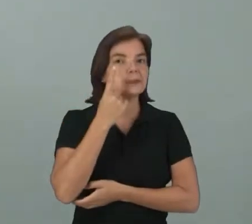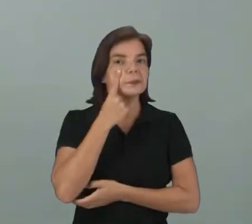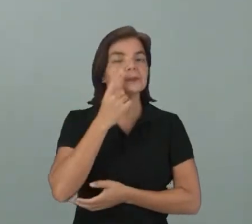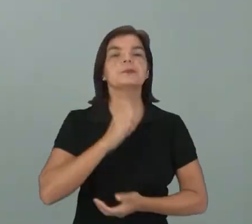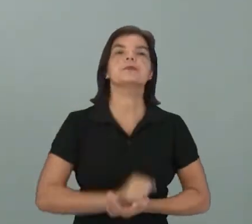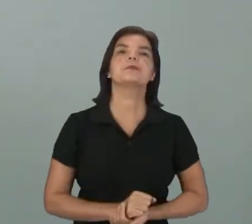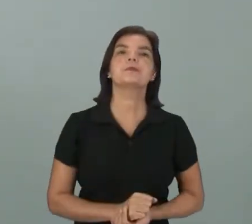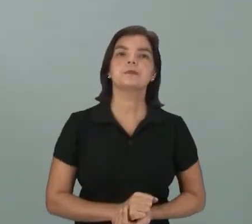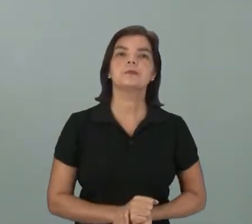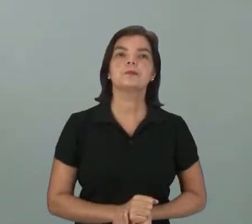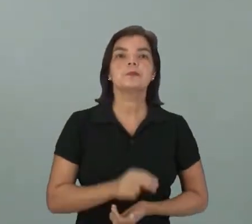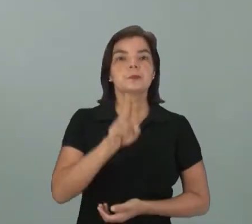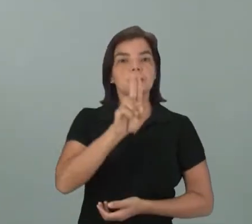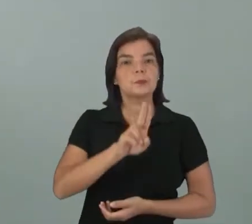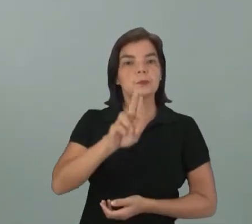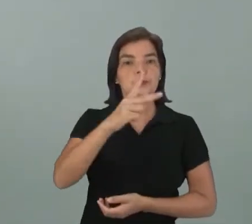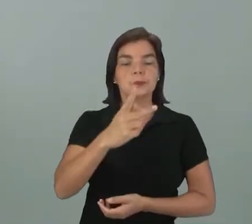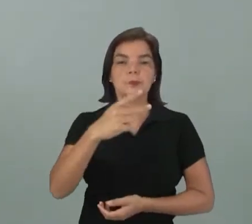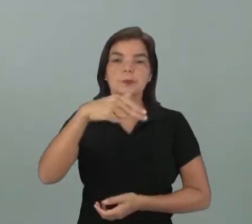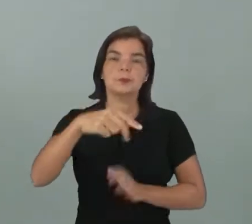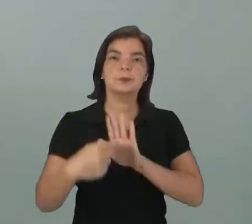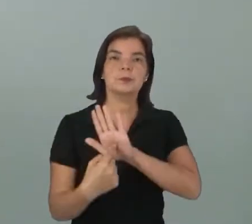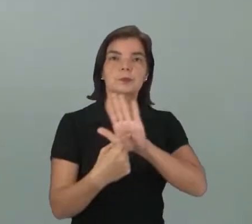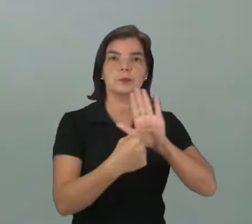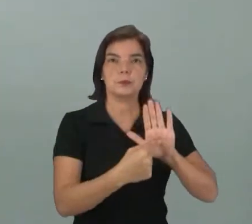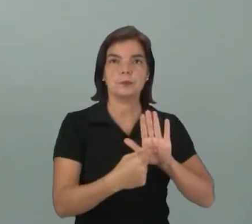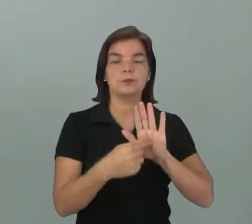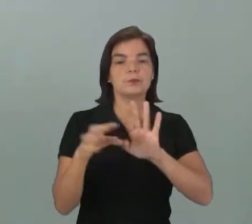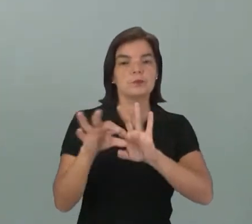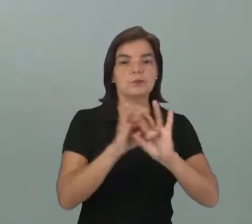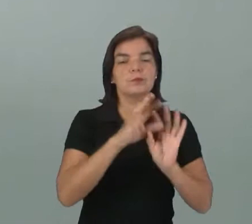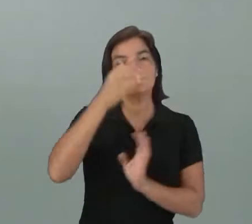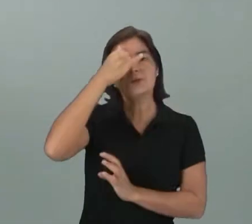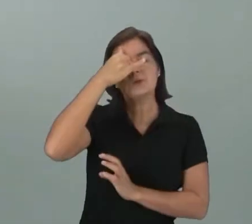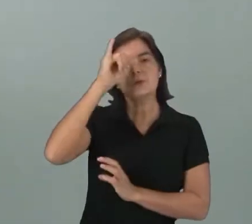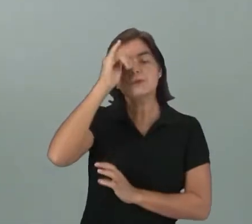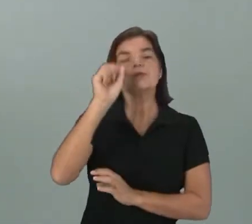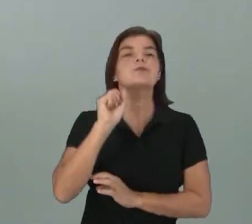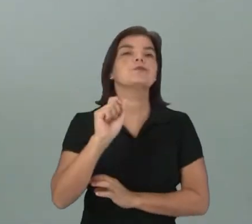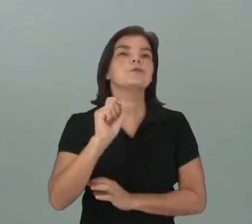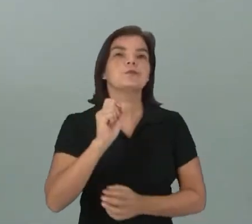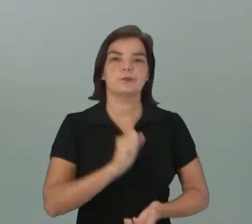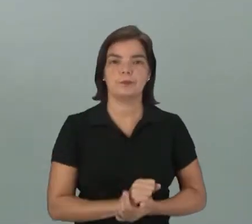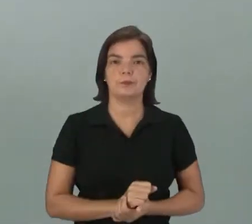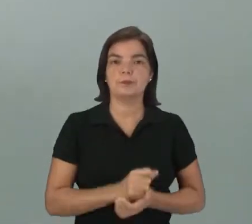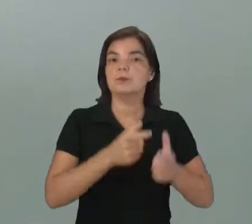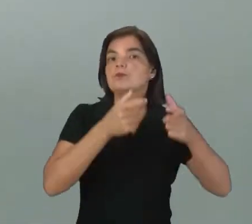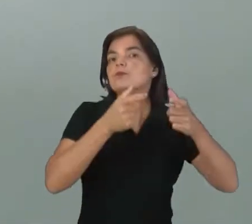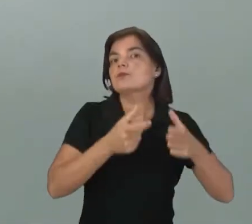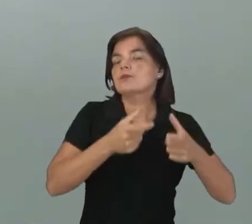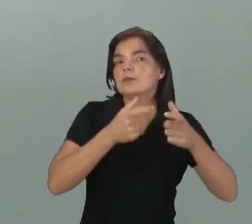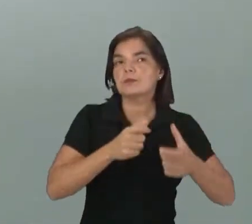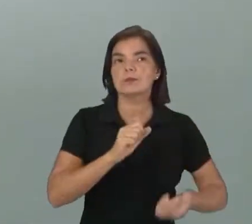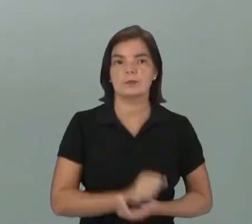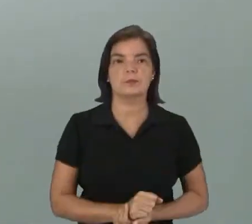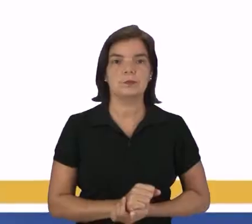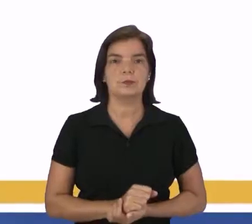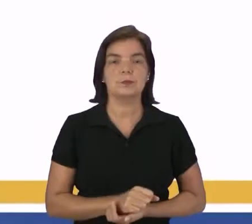Observe. O uso dos pronomes demonstrativos estão vinculados à ideia de